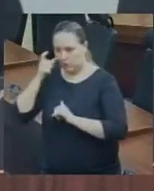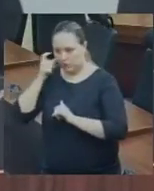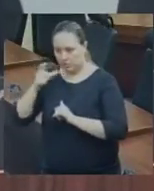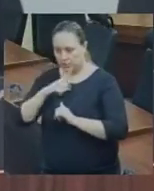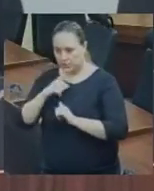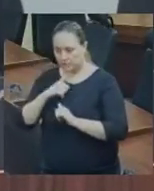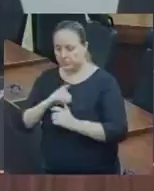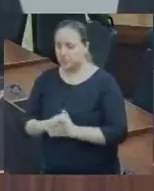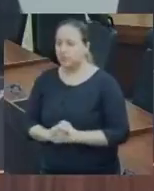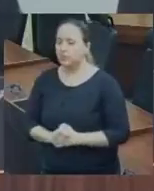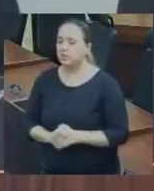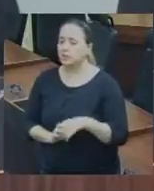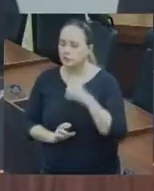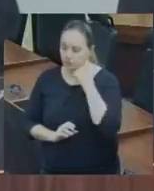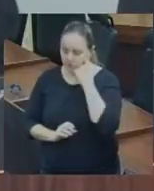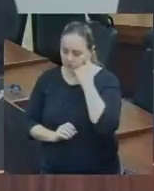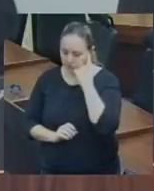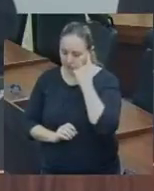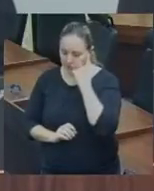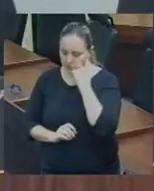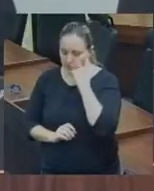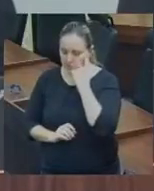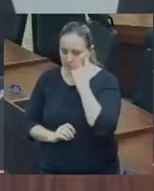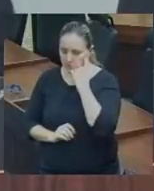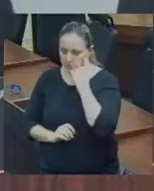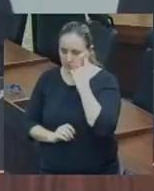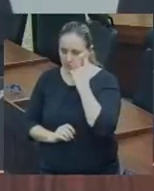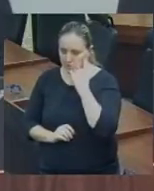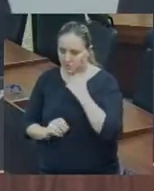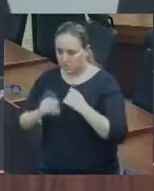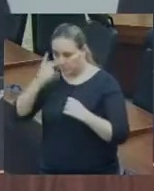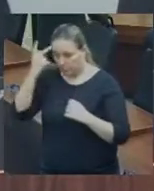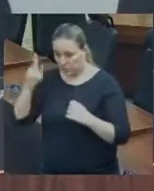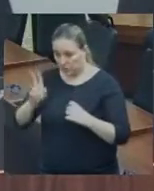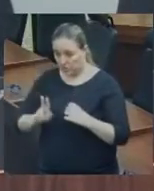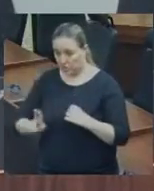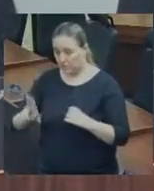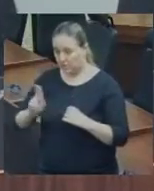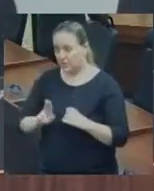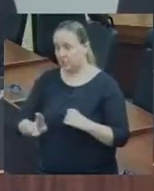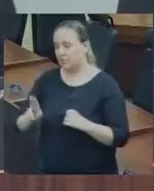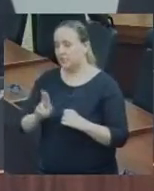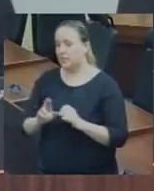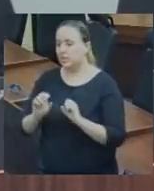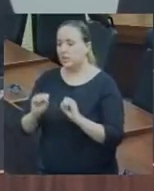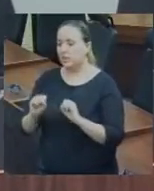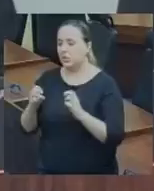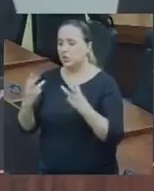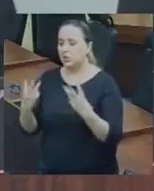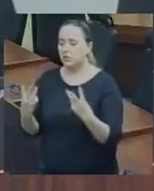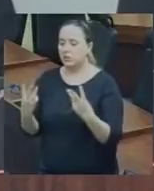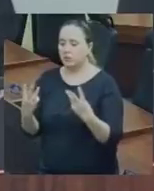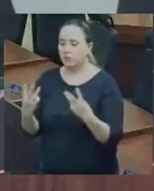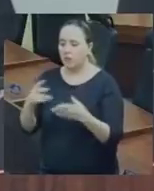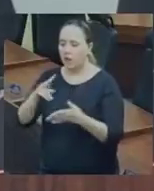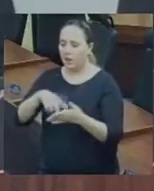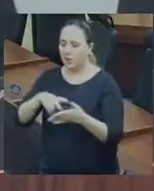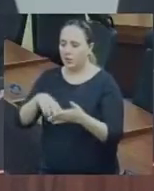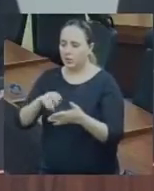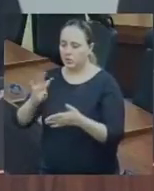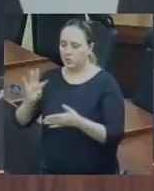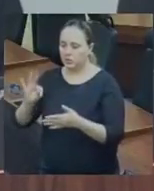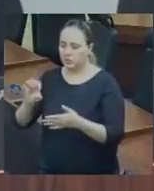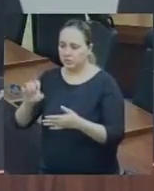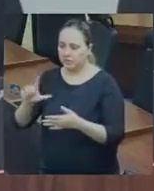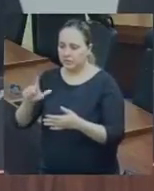agora é uma pessoa que utiliza um software é leitor de tela